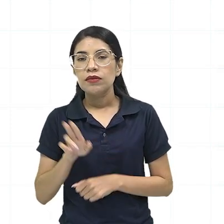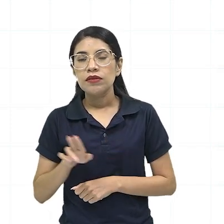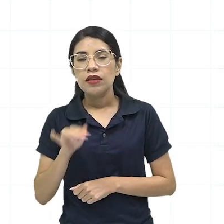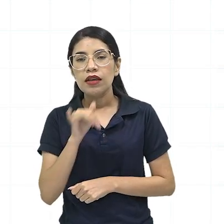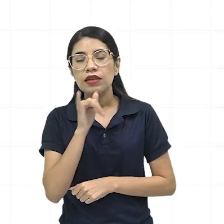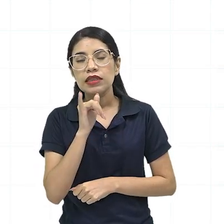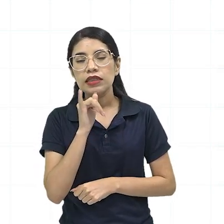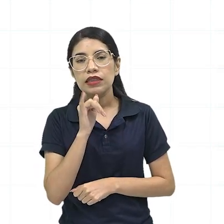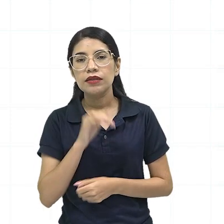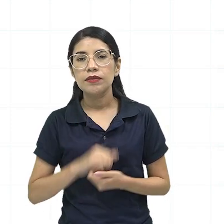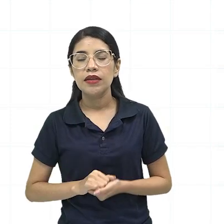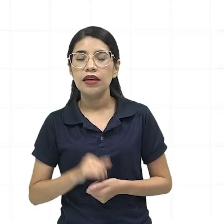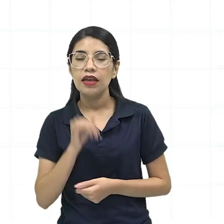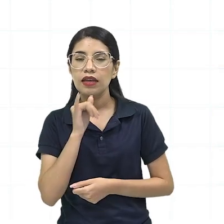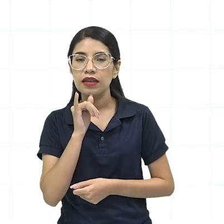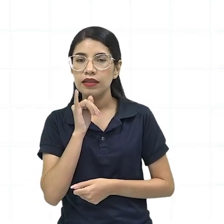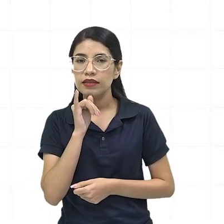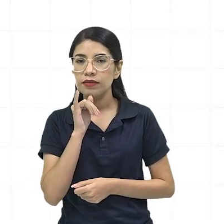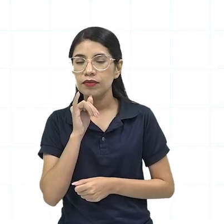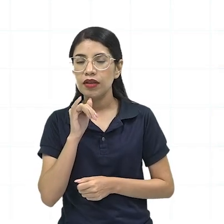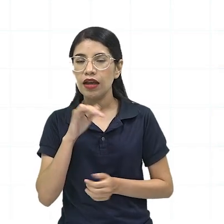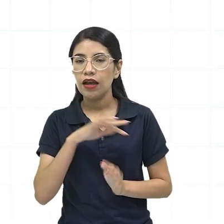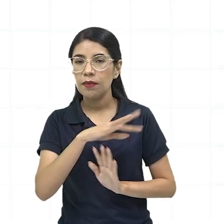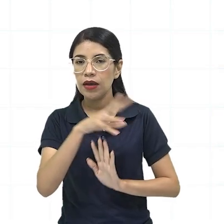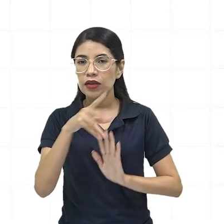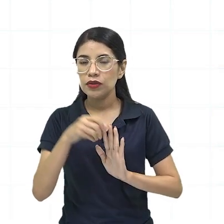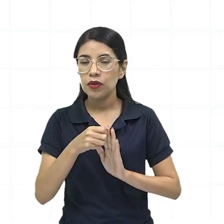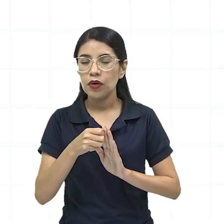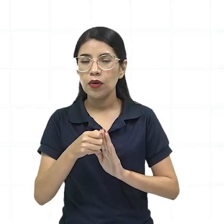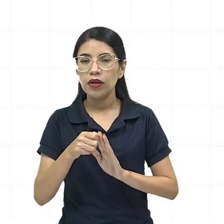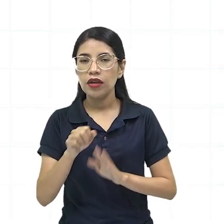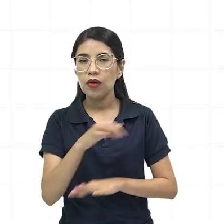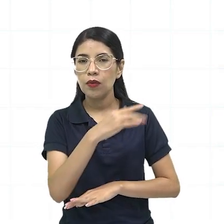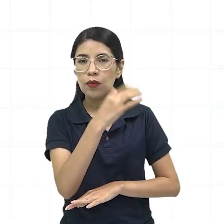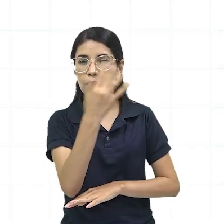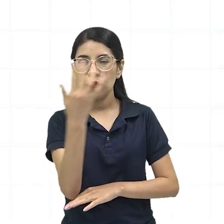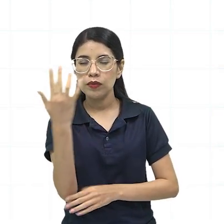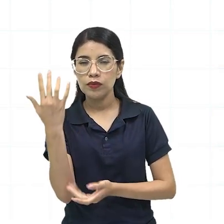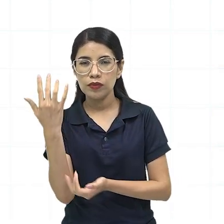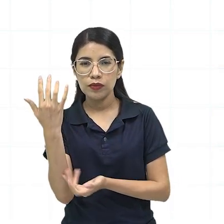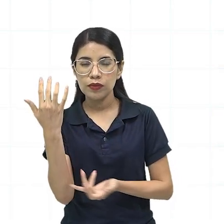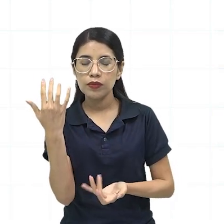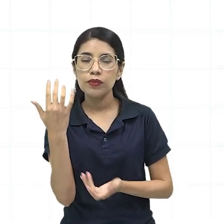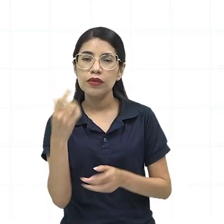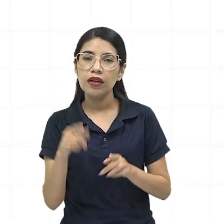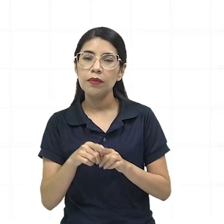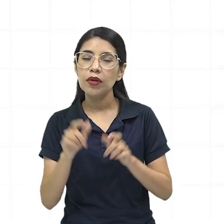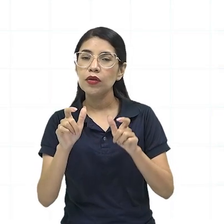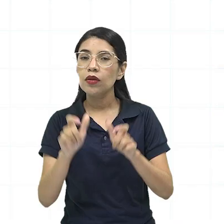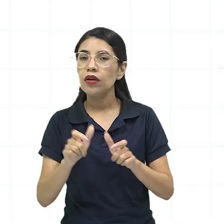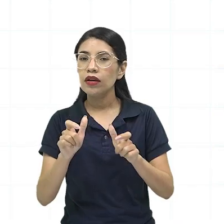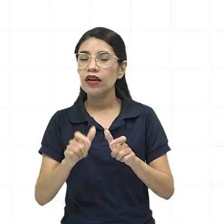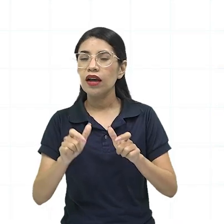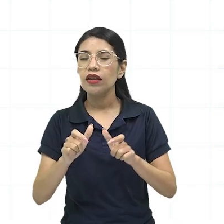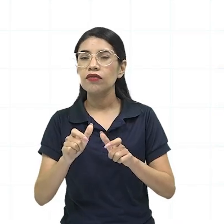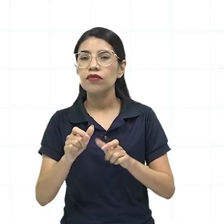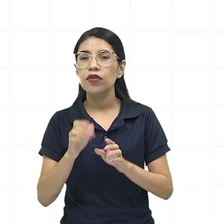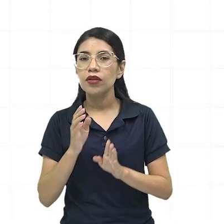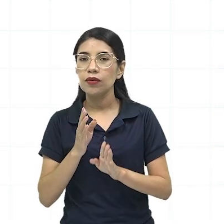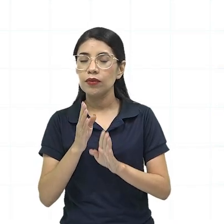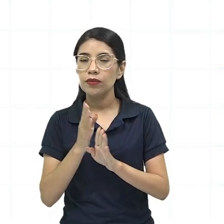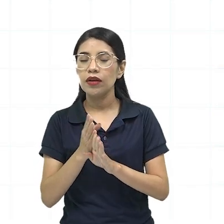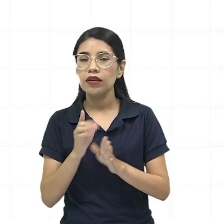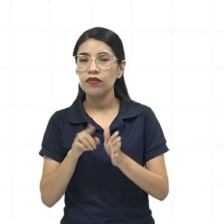falar. Se eu estou falando sobre a Amazônia, se eu estou falando sobre queimadas, eu vou usar os exemplos reais. Em que localidade foi observado, como